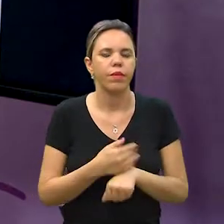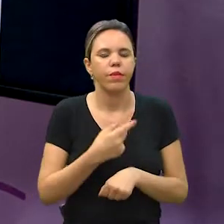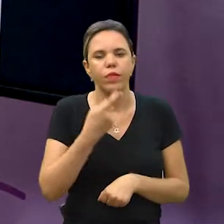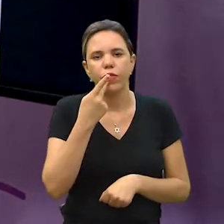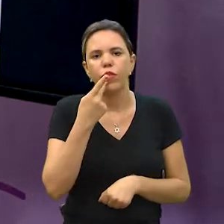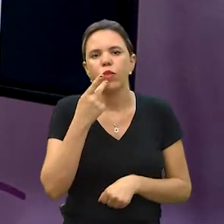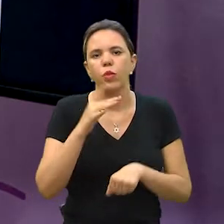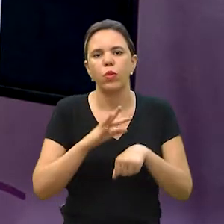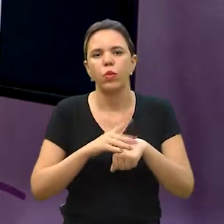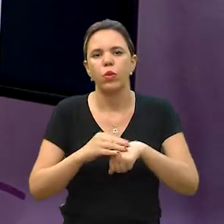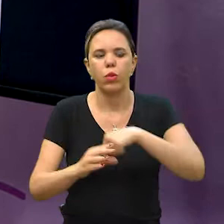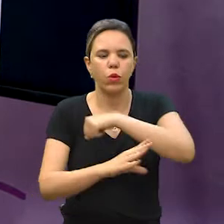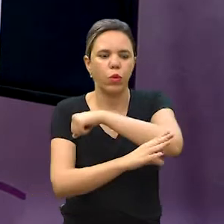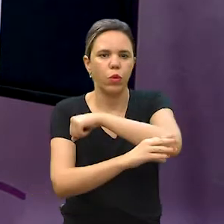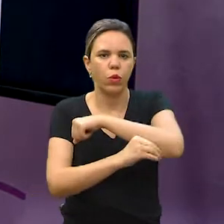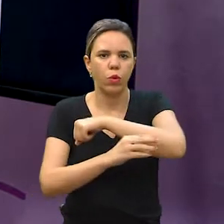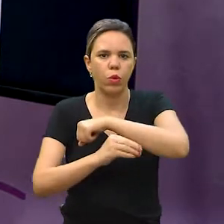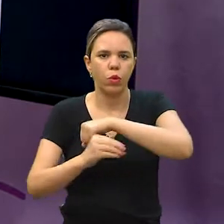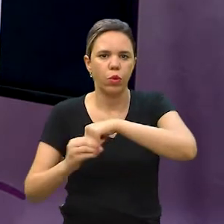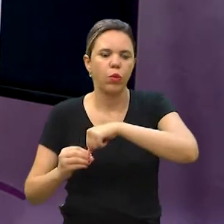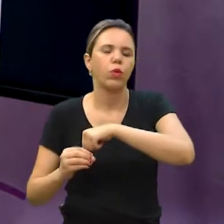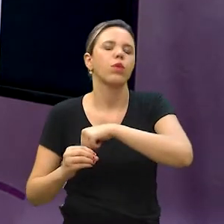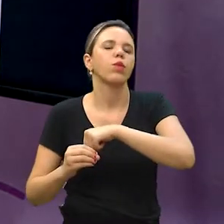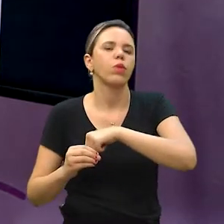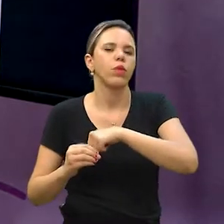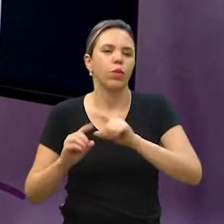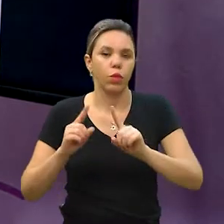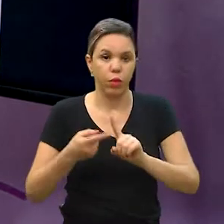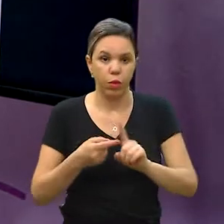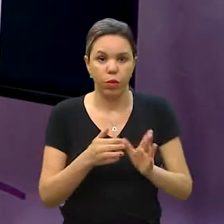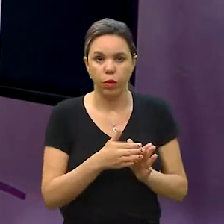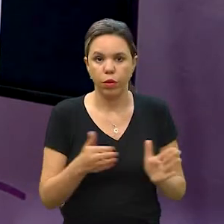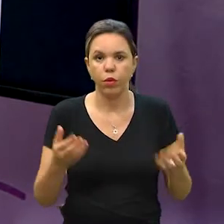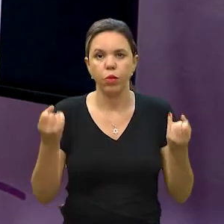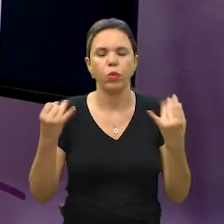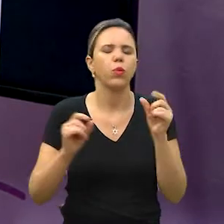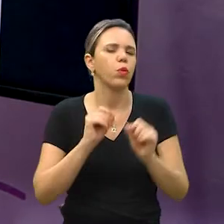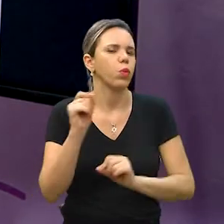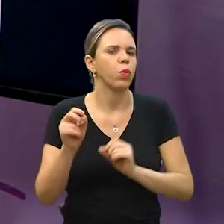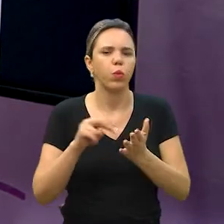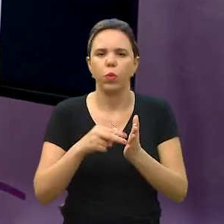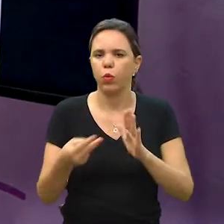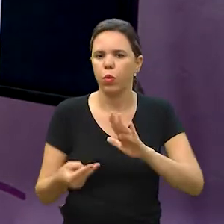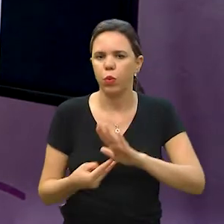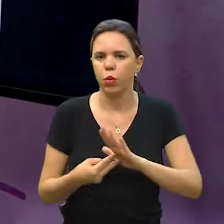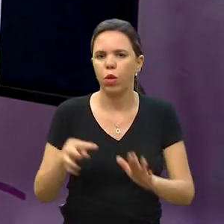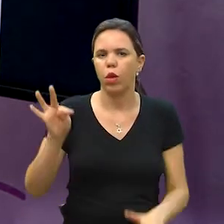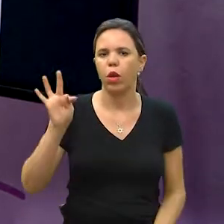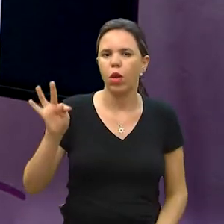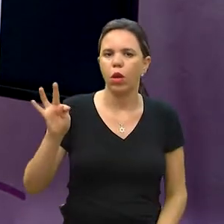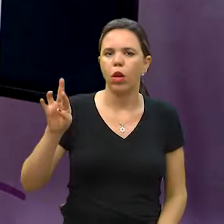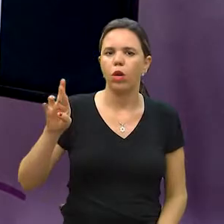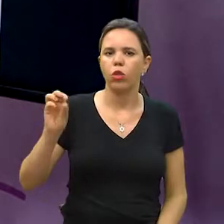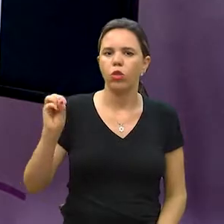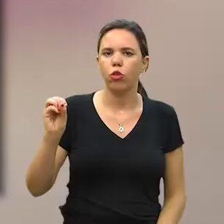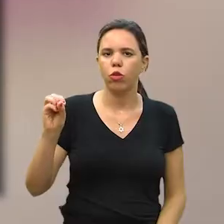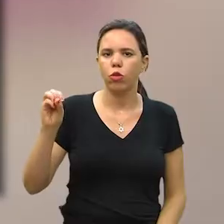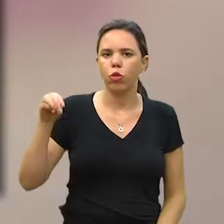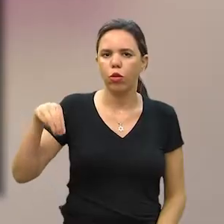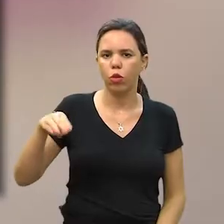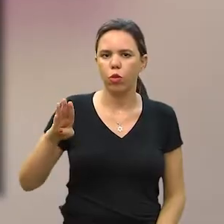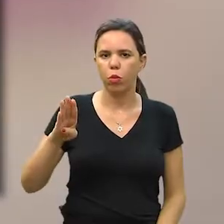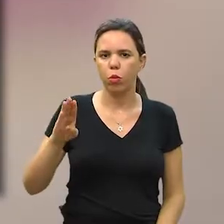da gente falar da trombose na gravidez, eu queria que a senhora explicasse o que é a trombose. Pois